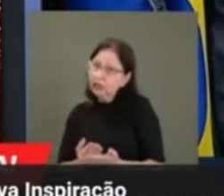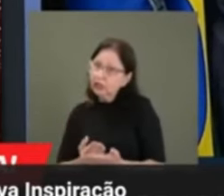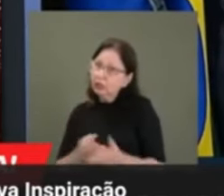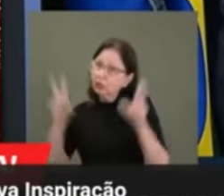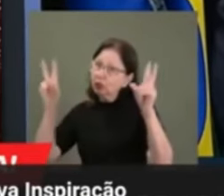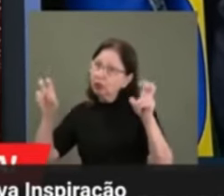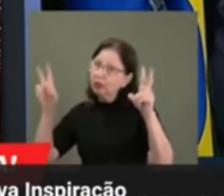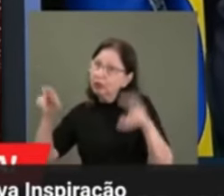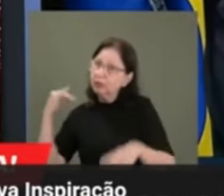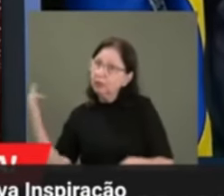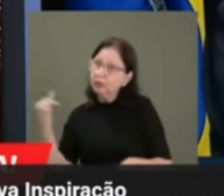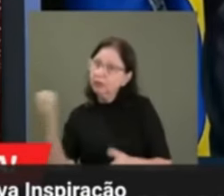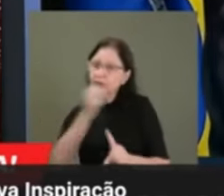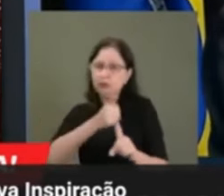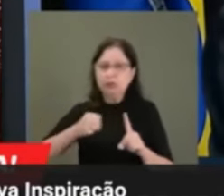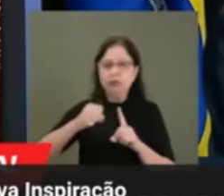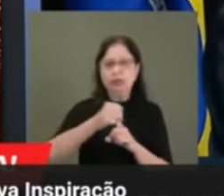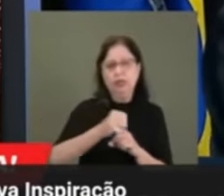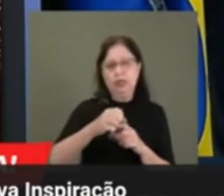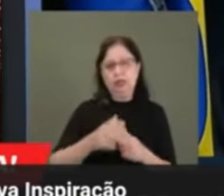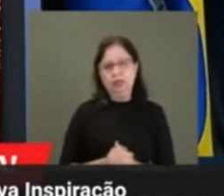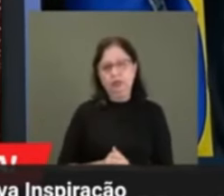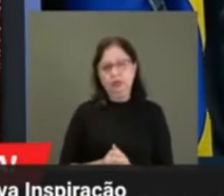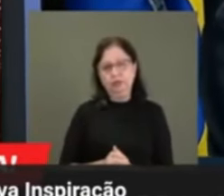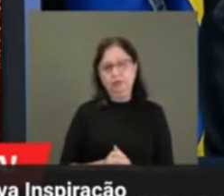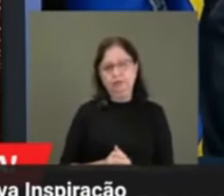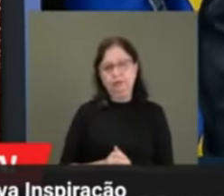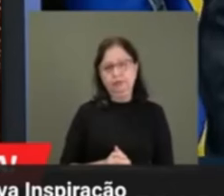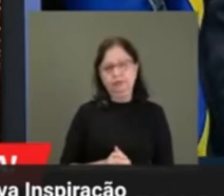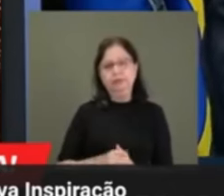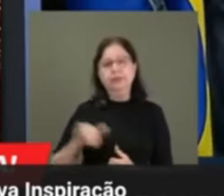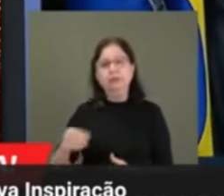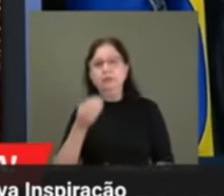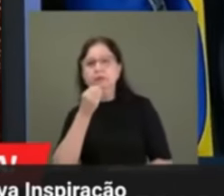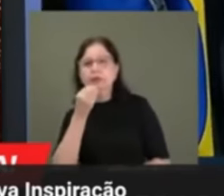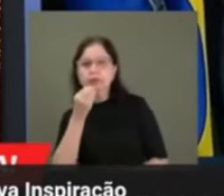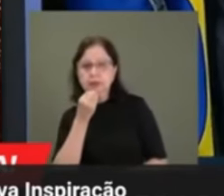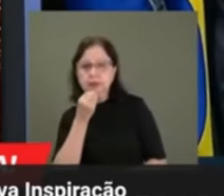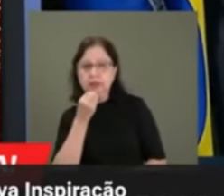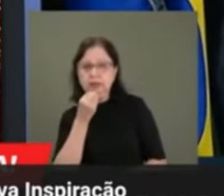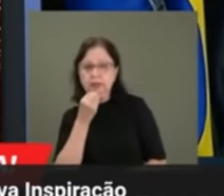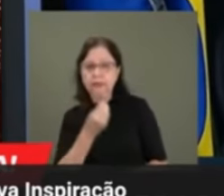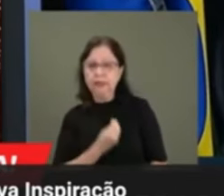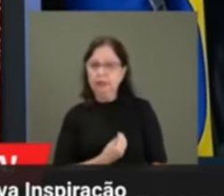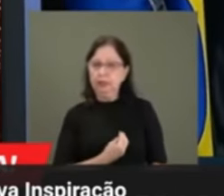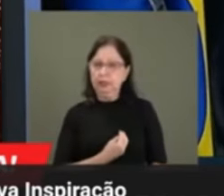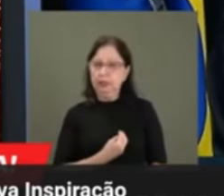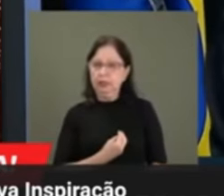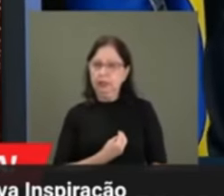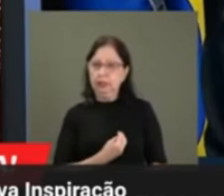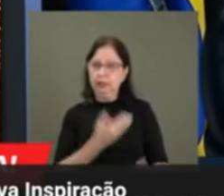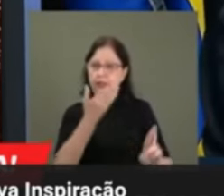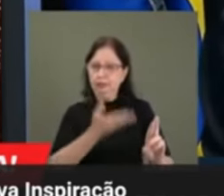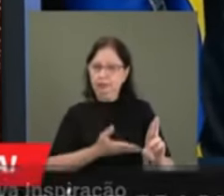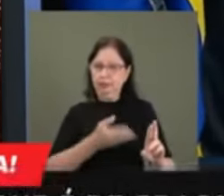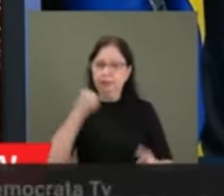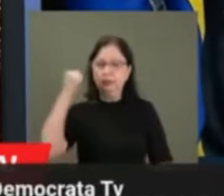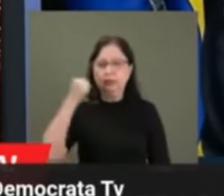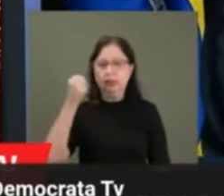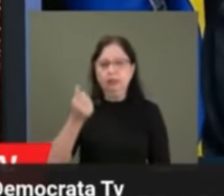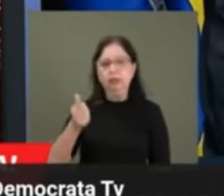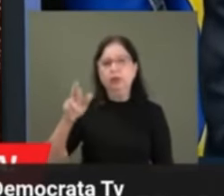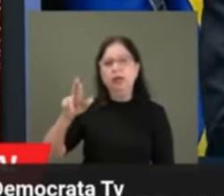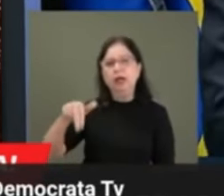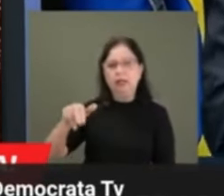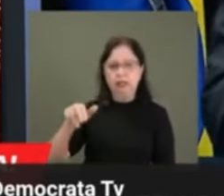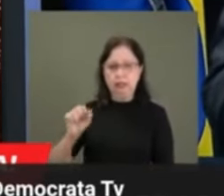aproveitar na figura do senador Flávio arnes na figura do senador Girão cumprimentar a todos os homens e mulheres que hoje estão